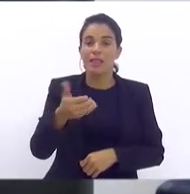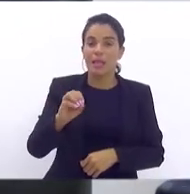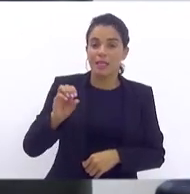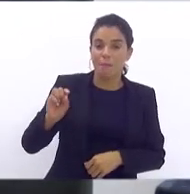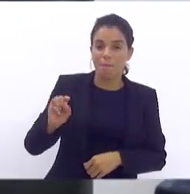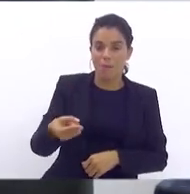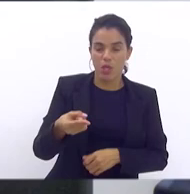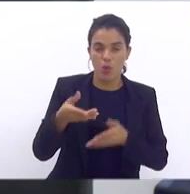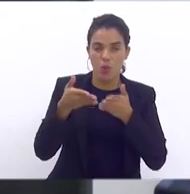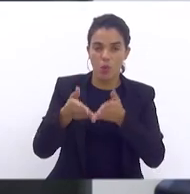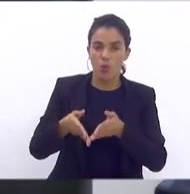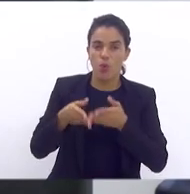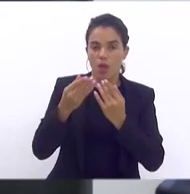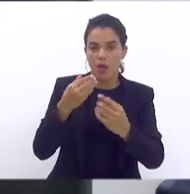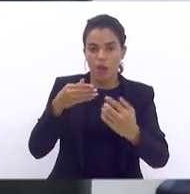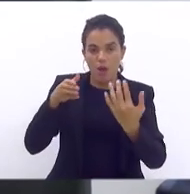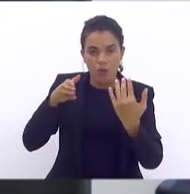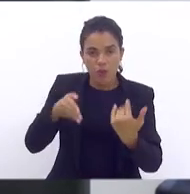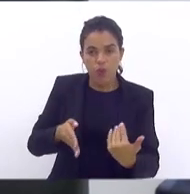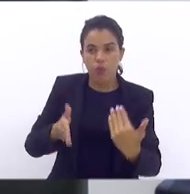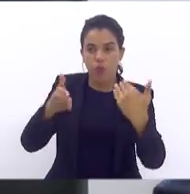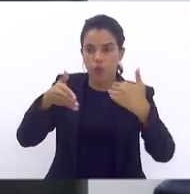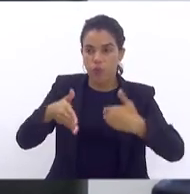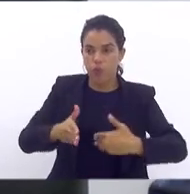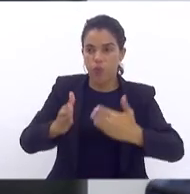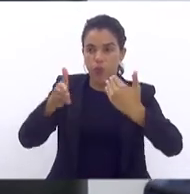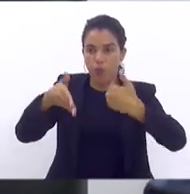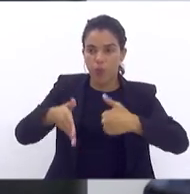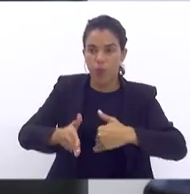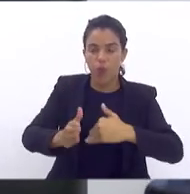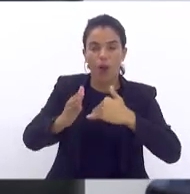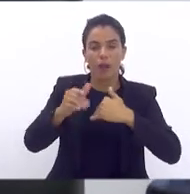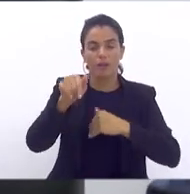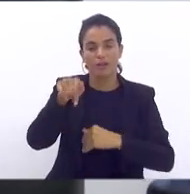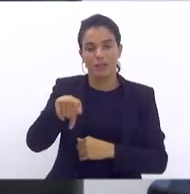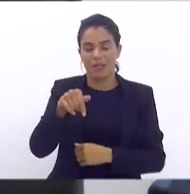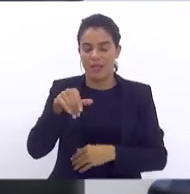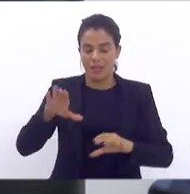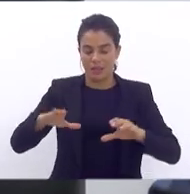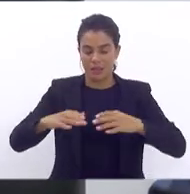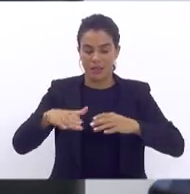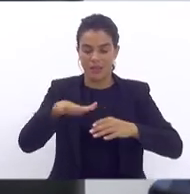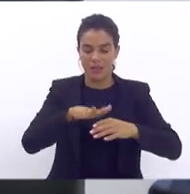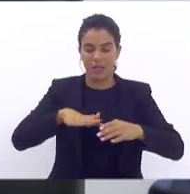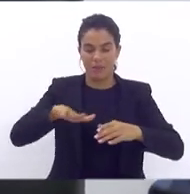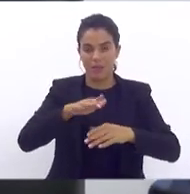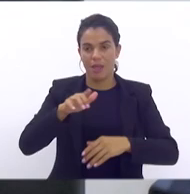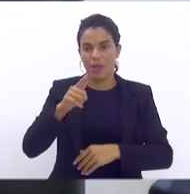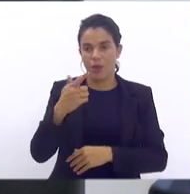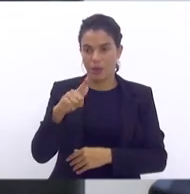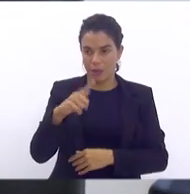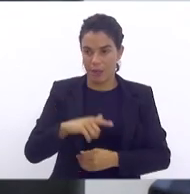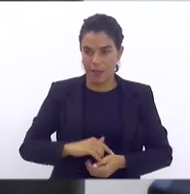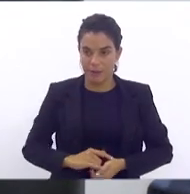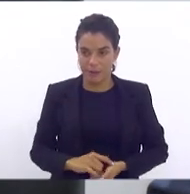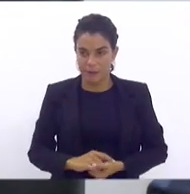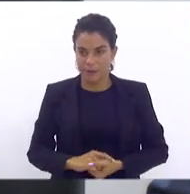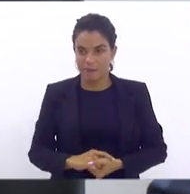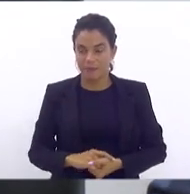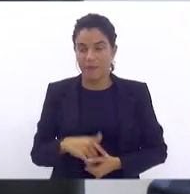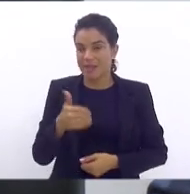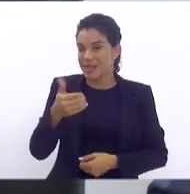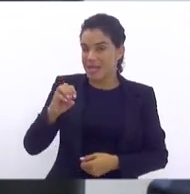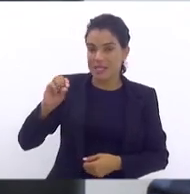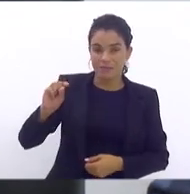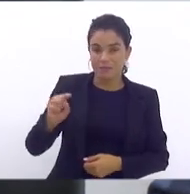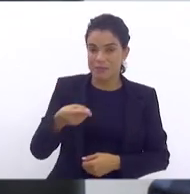10 mil embarcações navegam por ano na Baía de Guanabara. Esse é um dado depois que eu gostaria de dar confirmação de vocês que são representantes da Marinha do Brasil. São 10